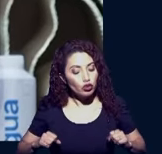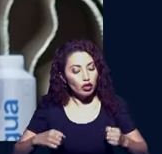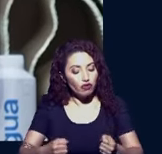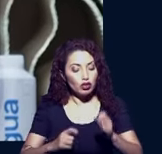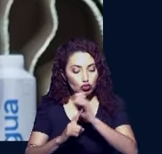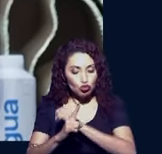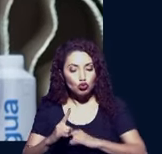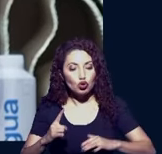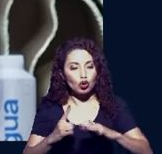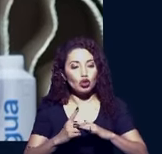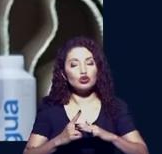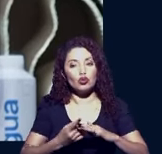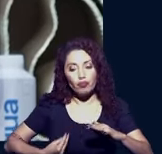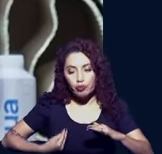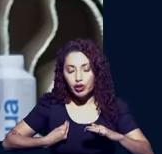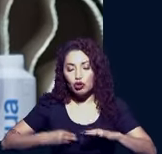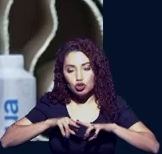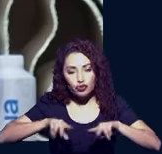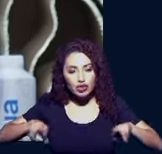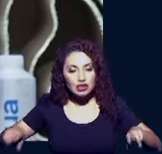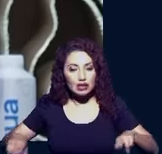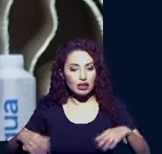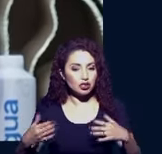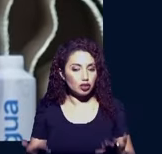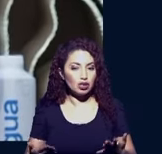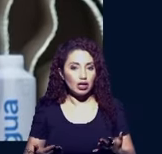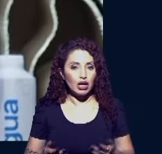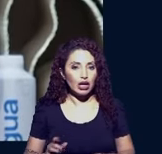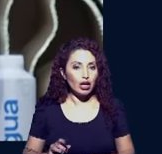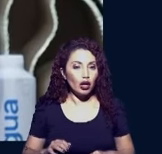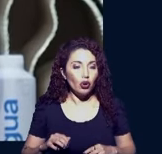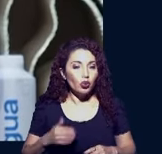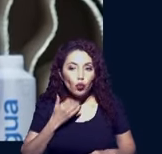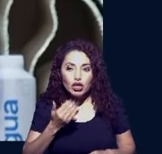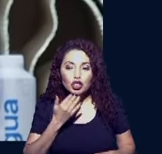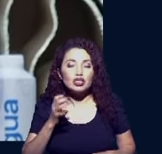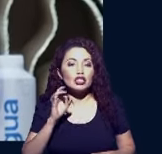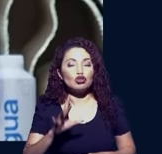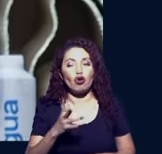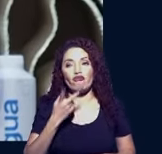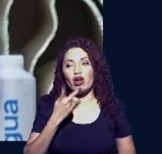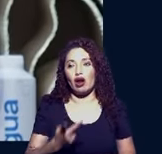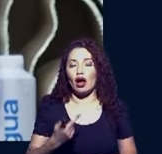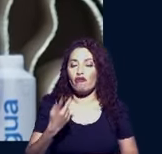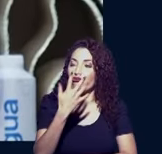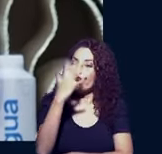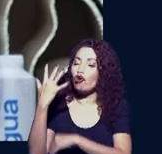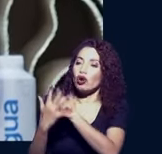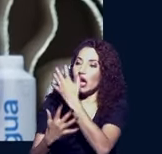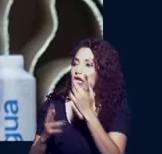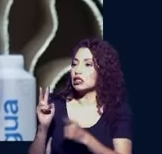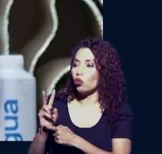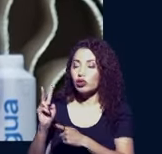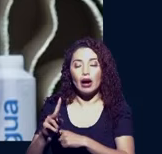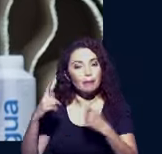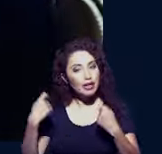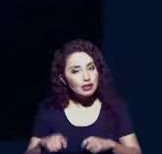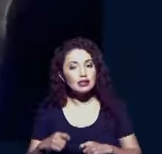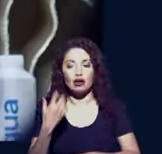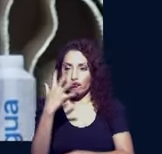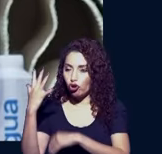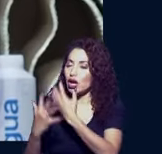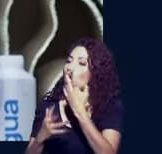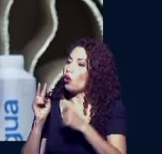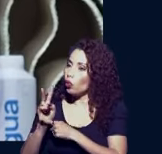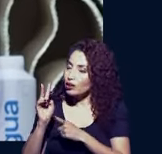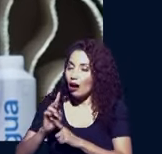para o meio ambiente que dialogue apenas sobre preservação de Floresta é fundamental que junto com a preservação da floresta nós